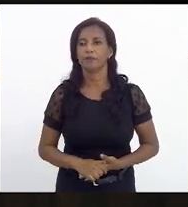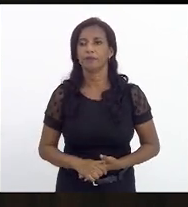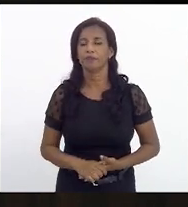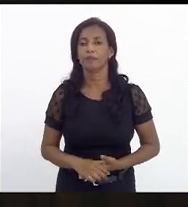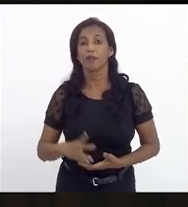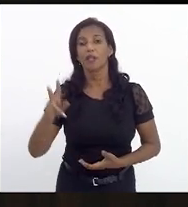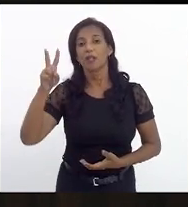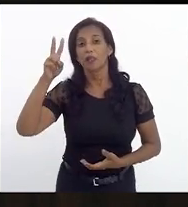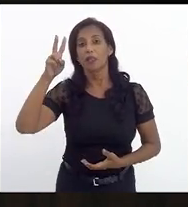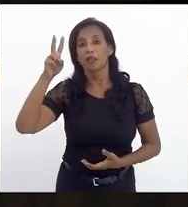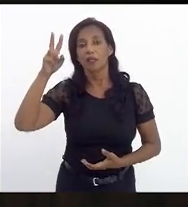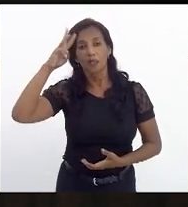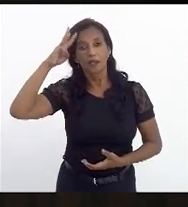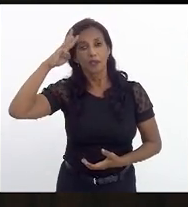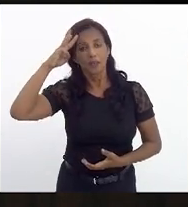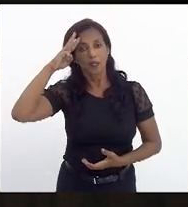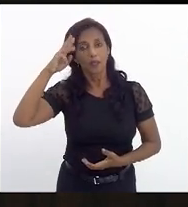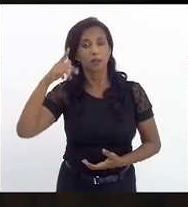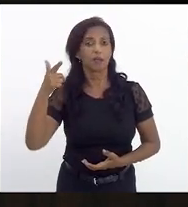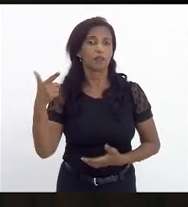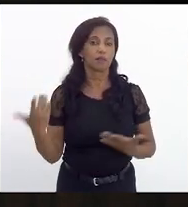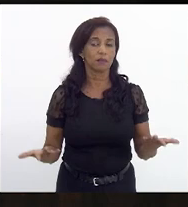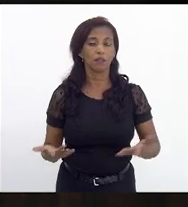na terça, então, faríamos